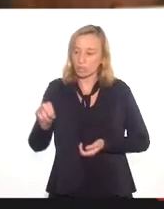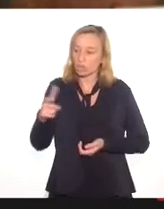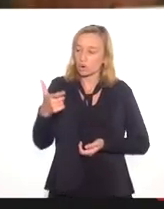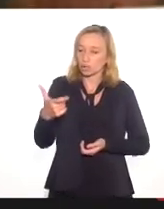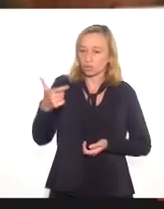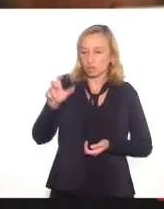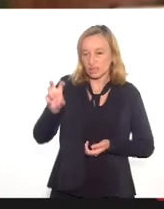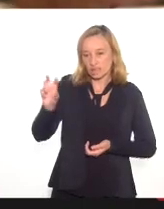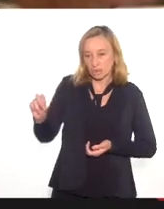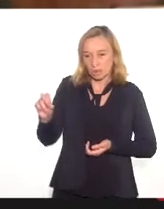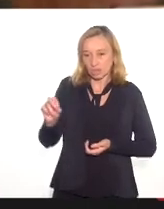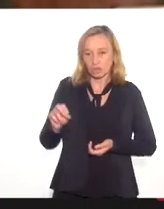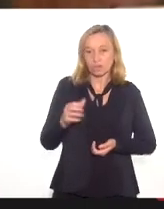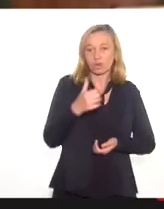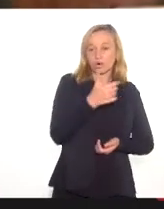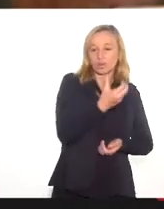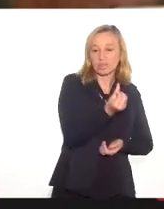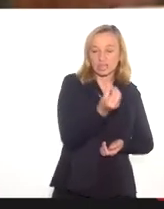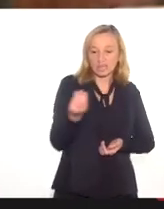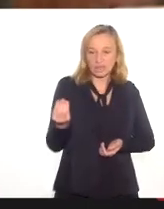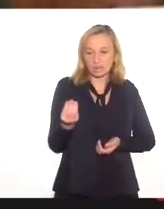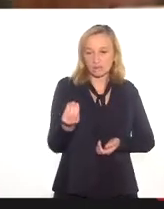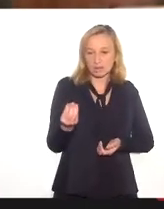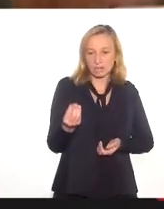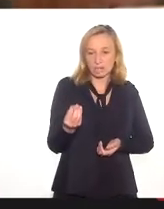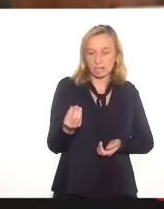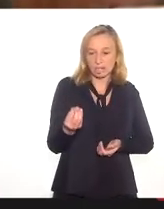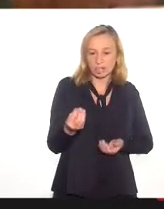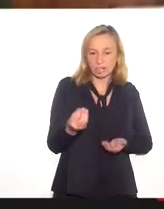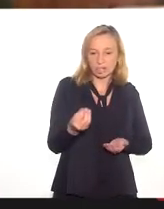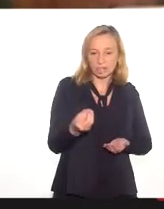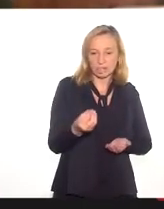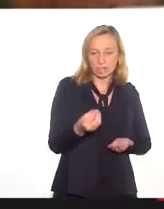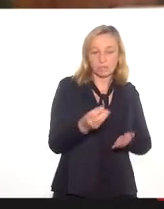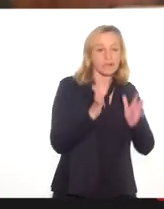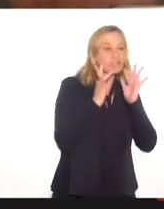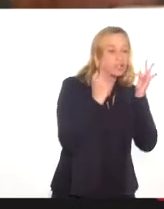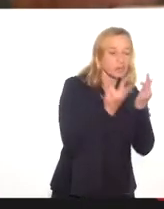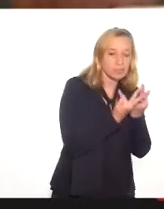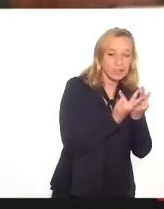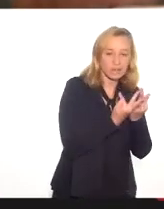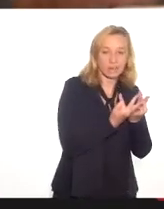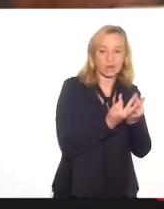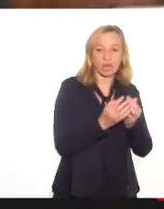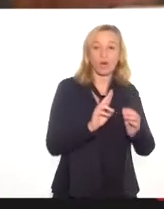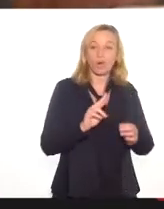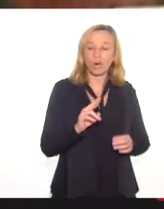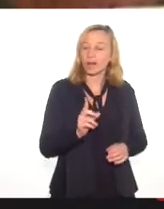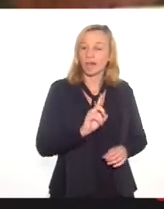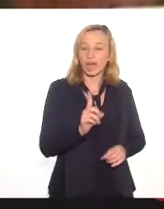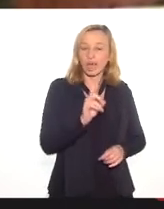250 ou 600 reais para indivíduos ou famílias. É sobre